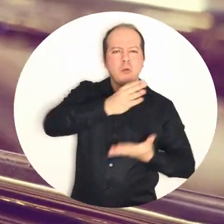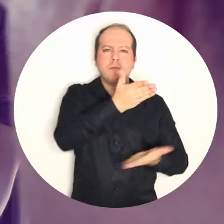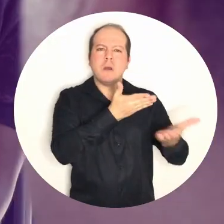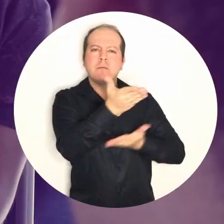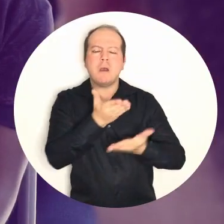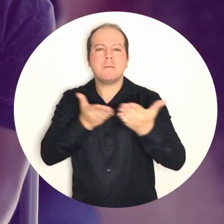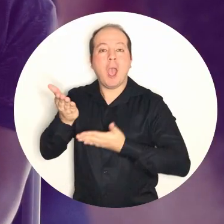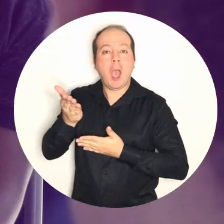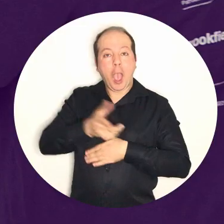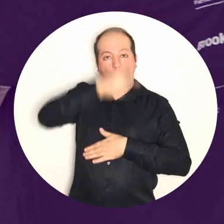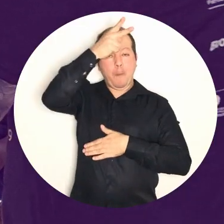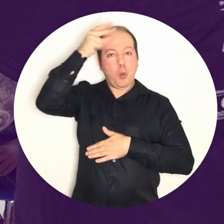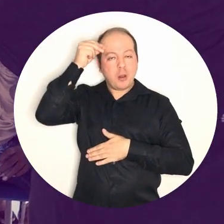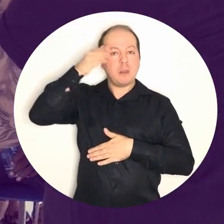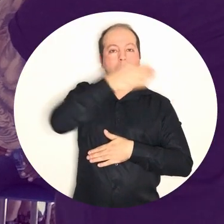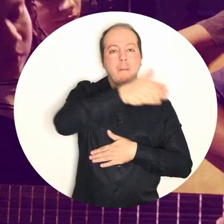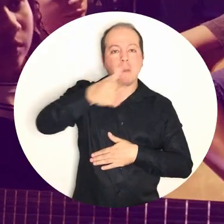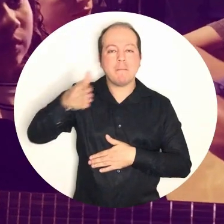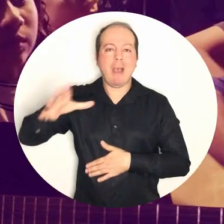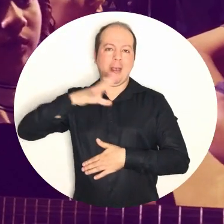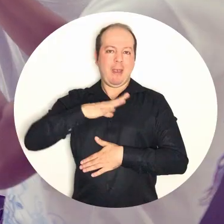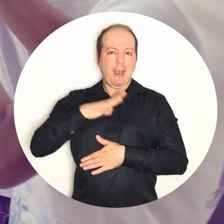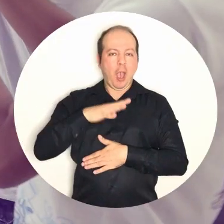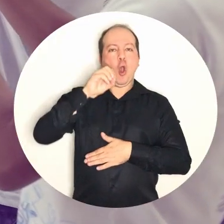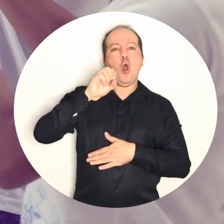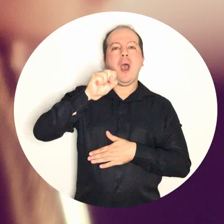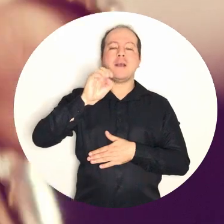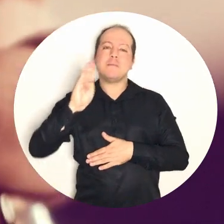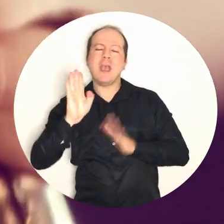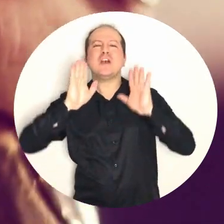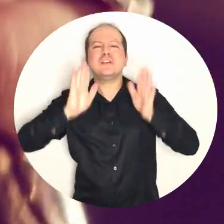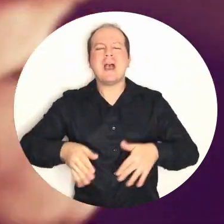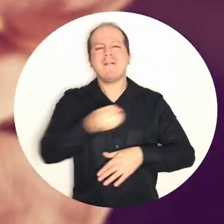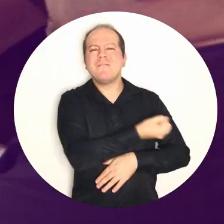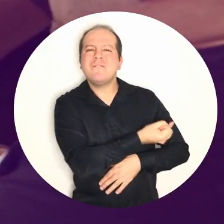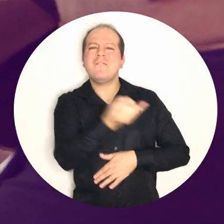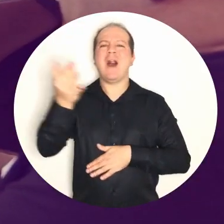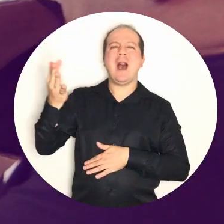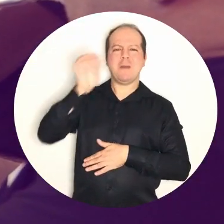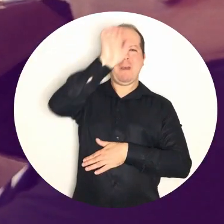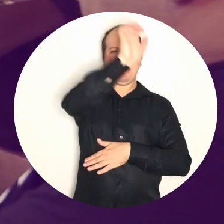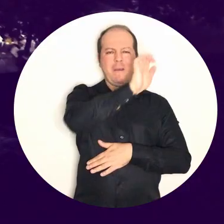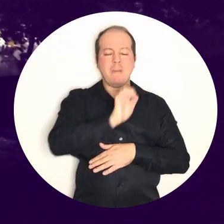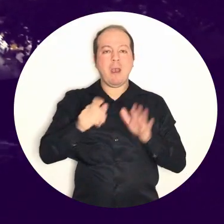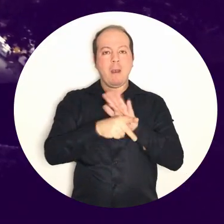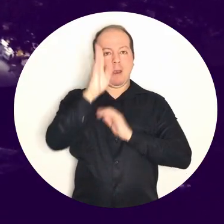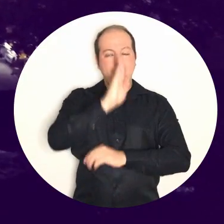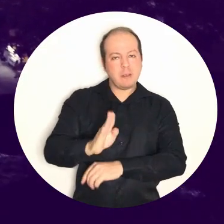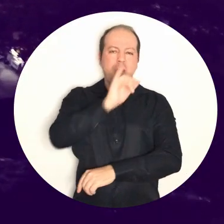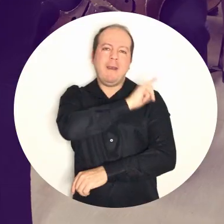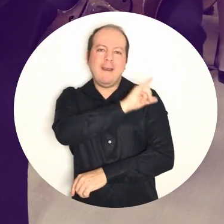interação pelos municípios por onde passa. A OSB já passou por diversos estados, como Rio